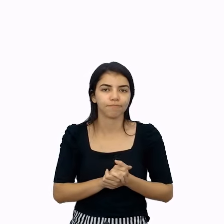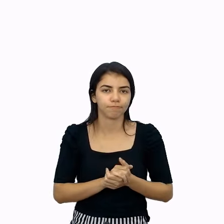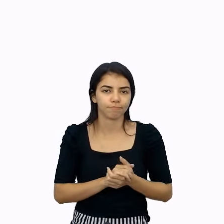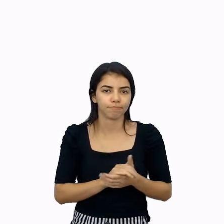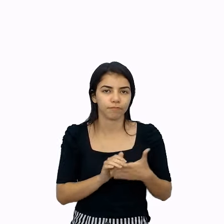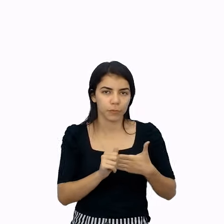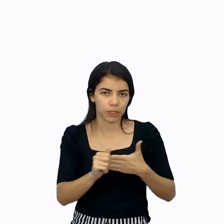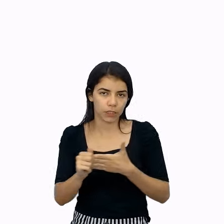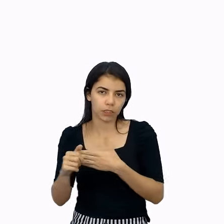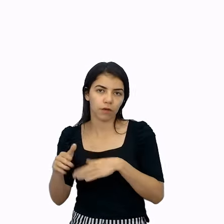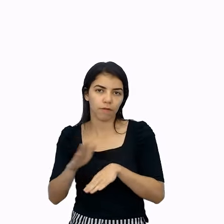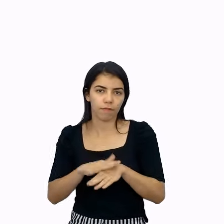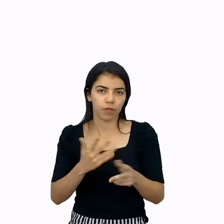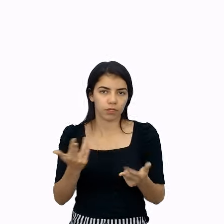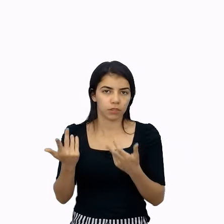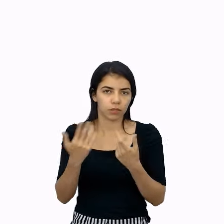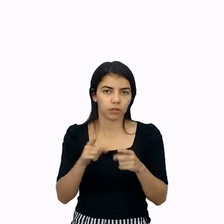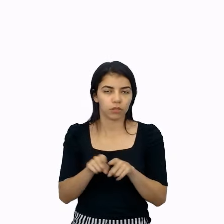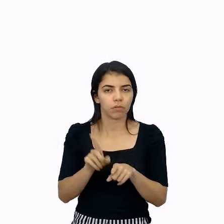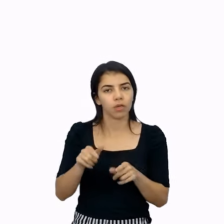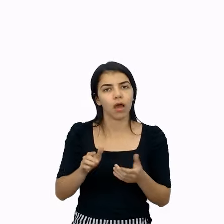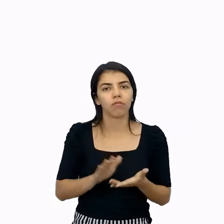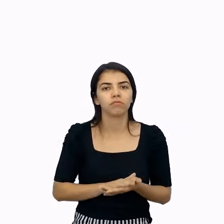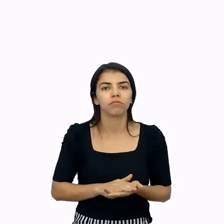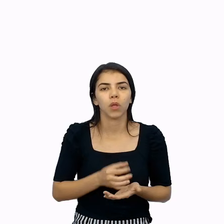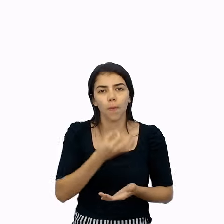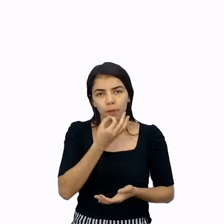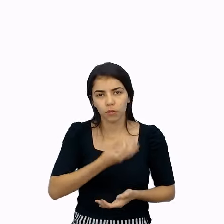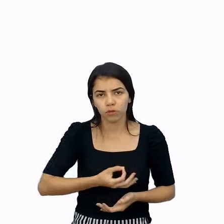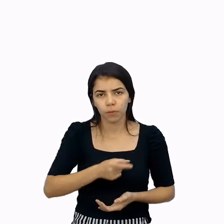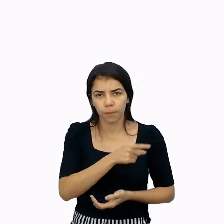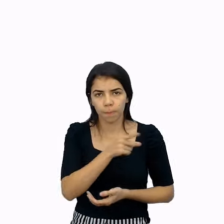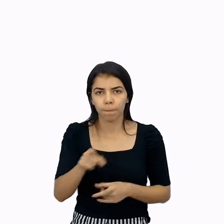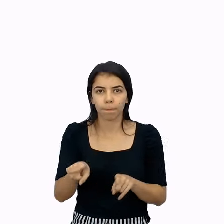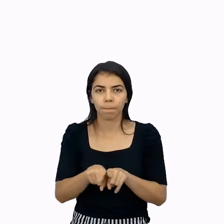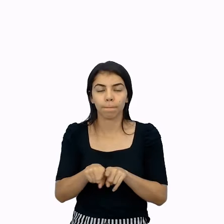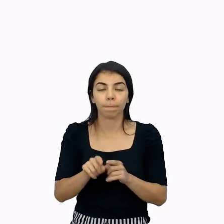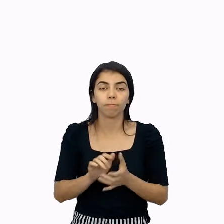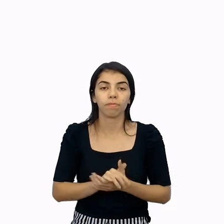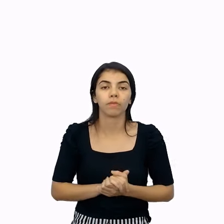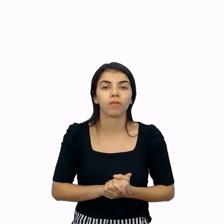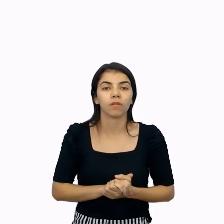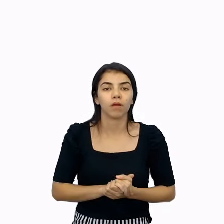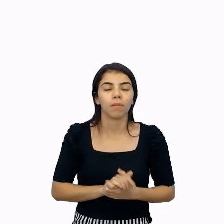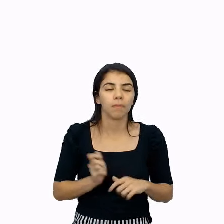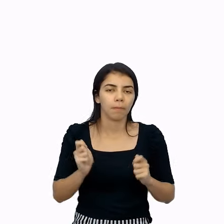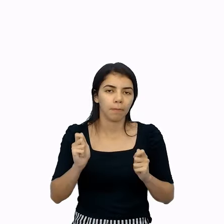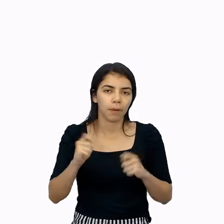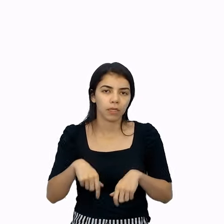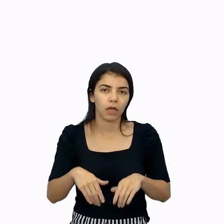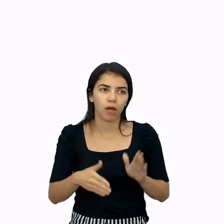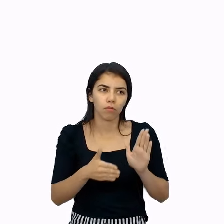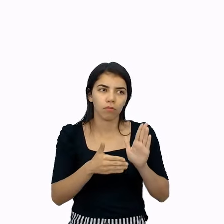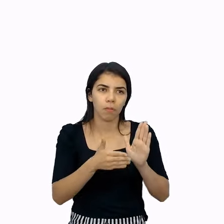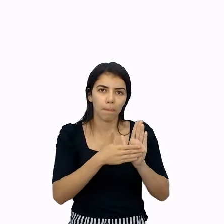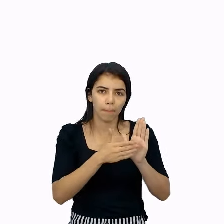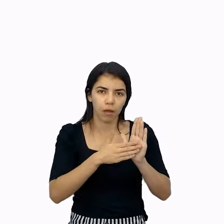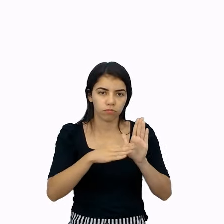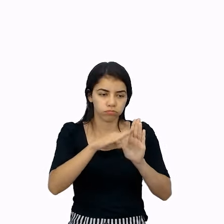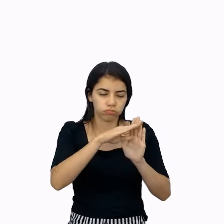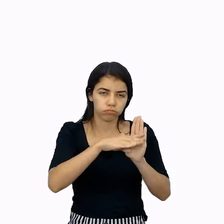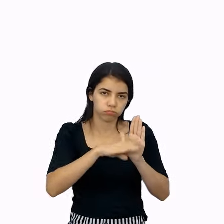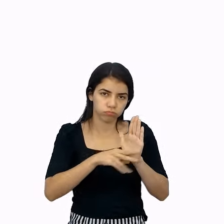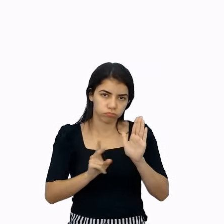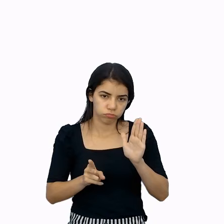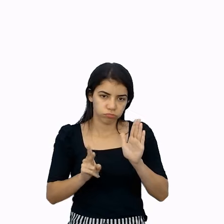a escolha pela nomenclatura dessas categorias é uma sugestão para que, de certa forma, haja um padrão, conforme o uso